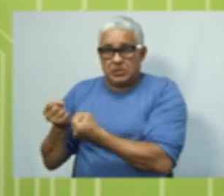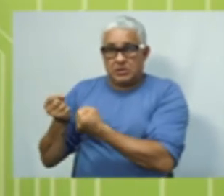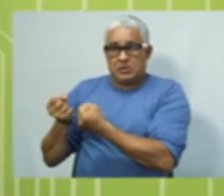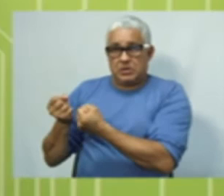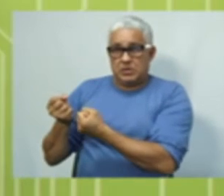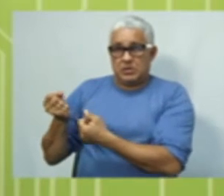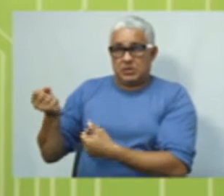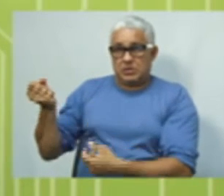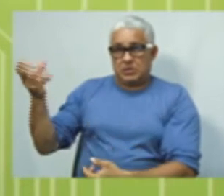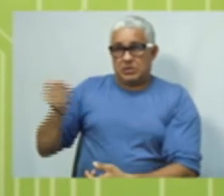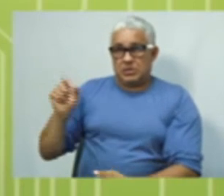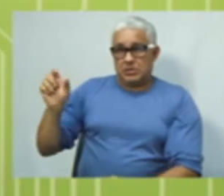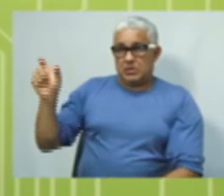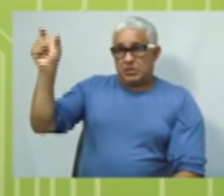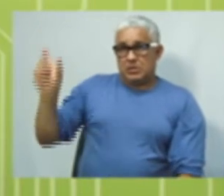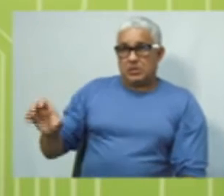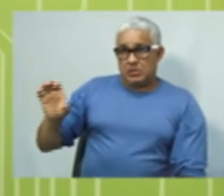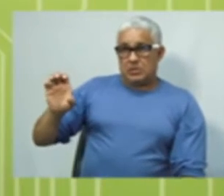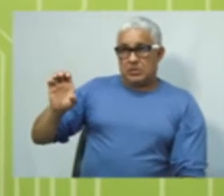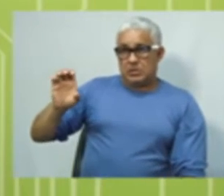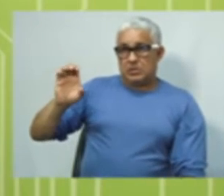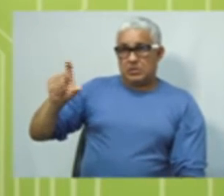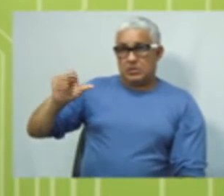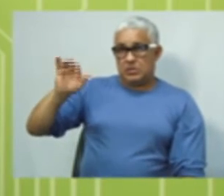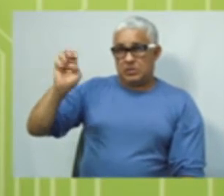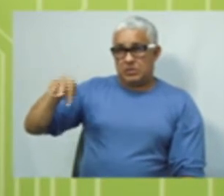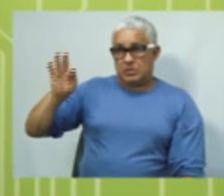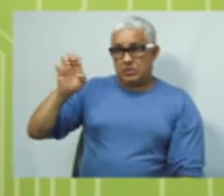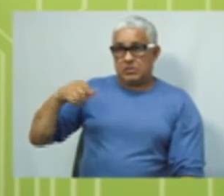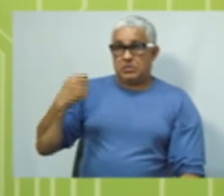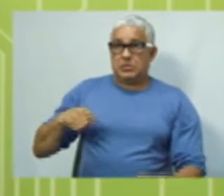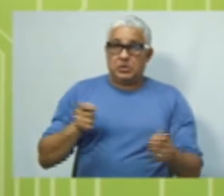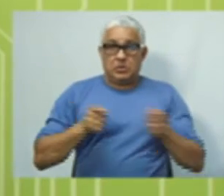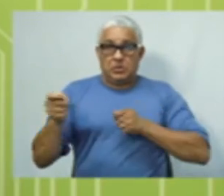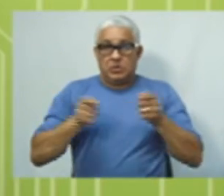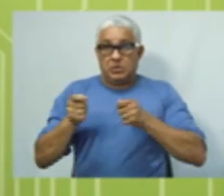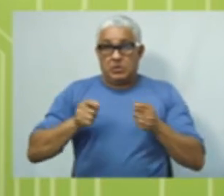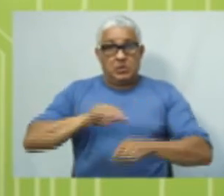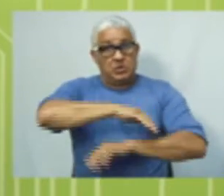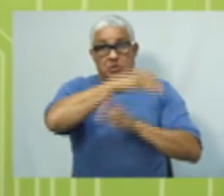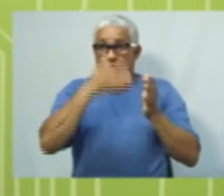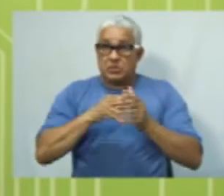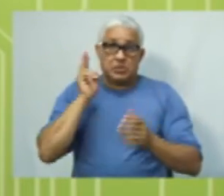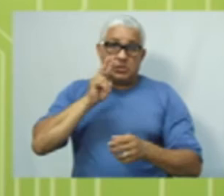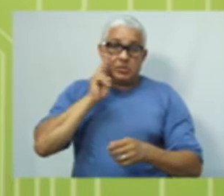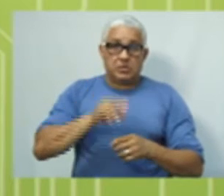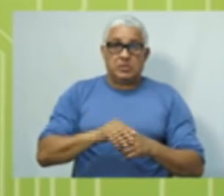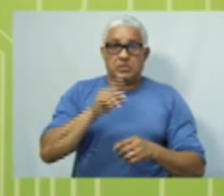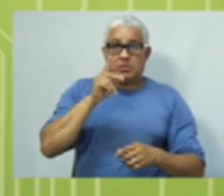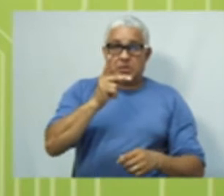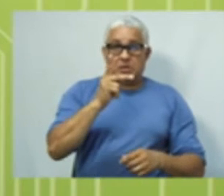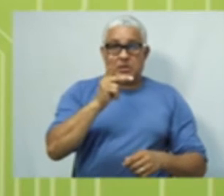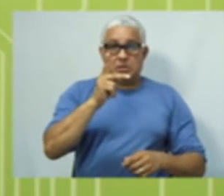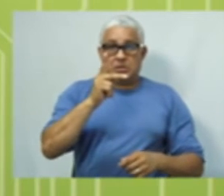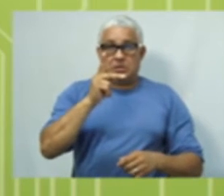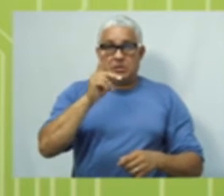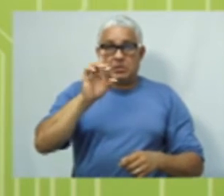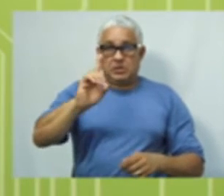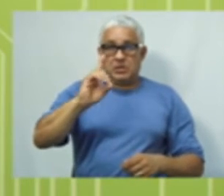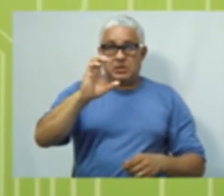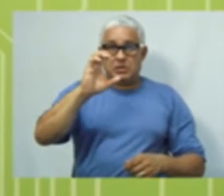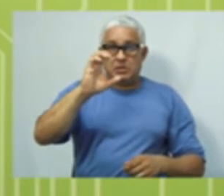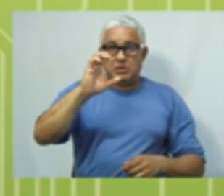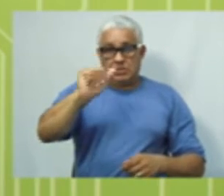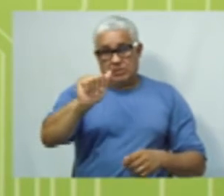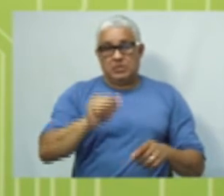cliente. Eu preciso ter um controle de tudo. Lembra de novo do ciclo PDCA, né, professor? Onde o controle ali,